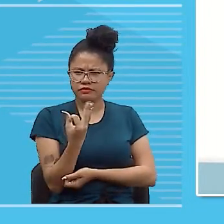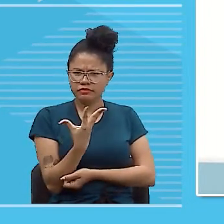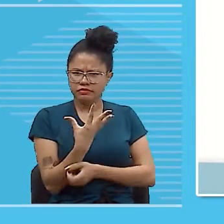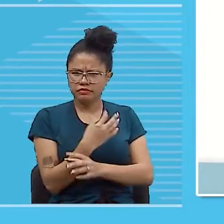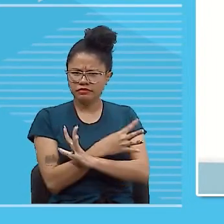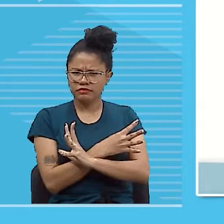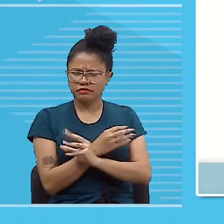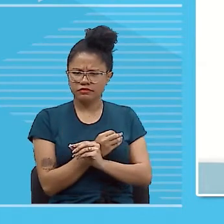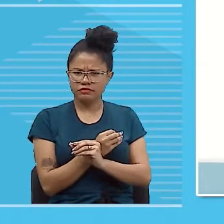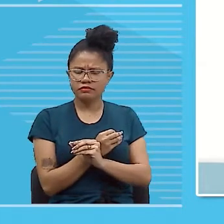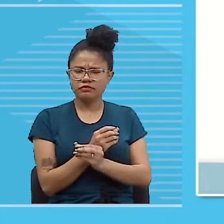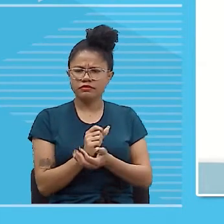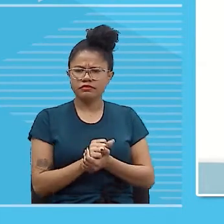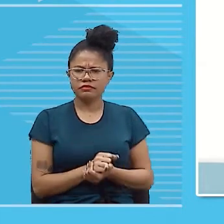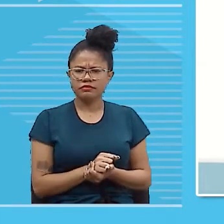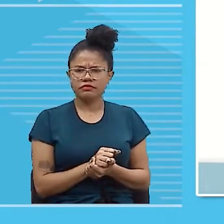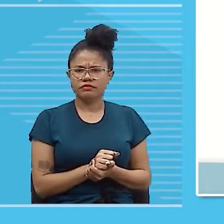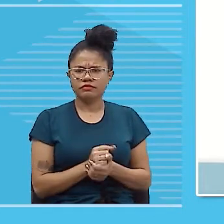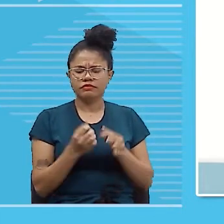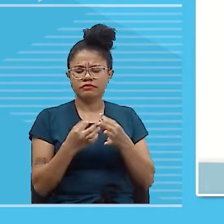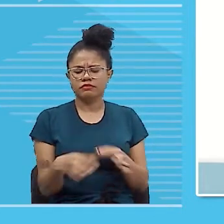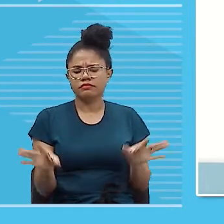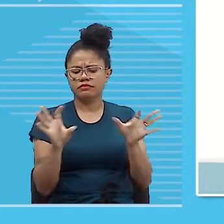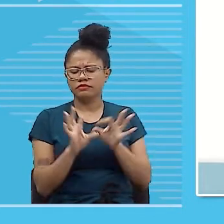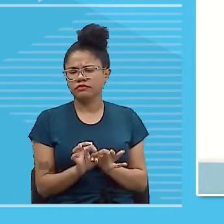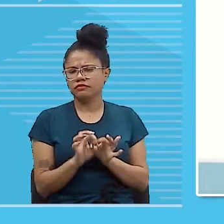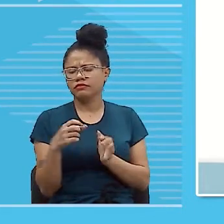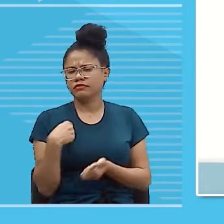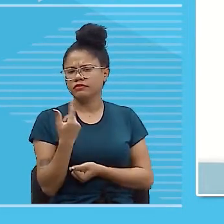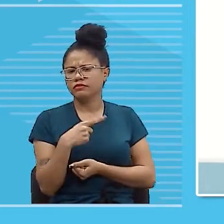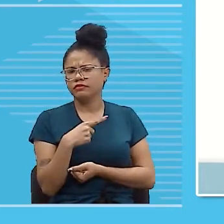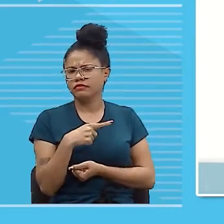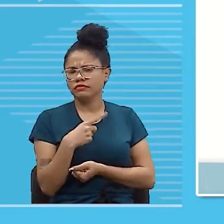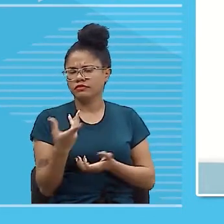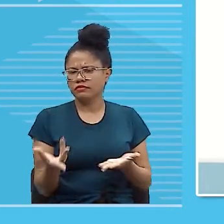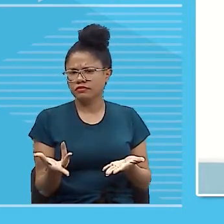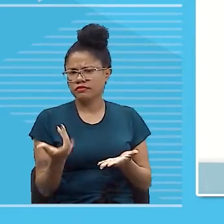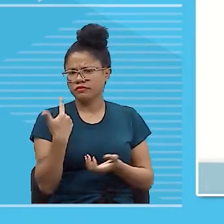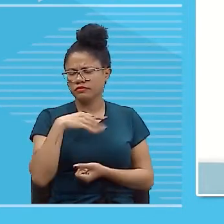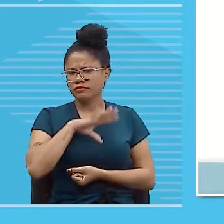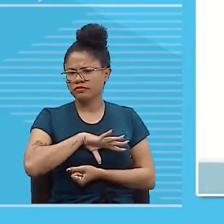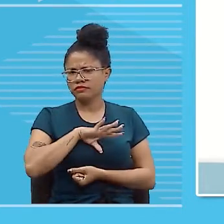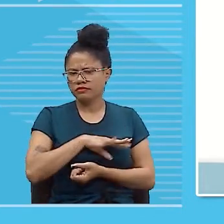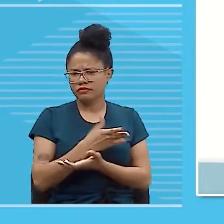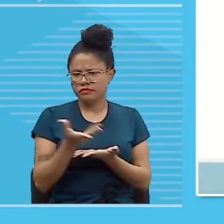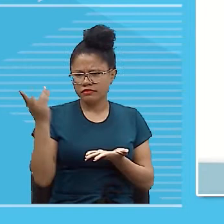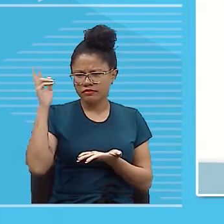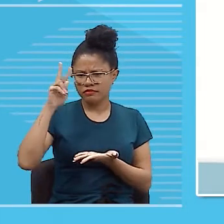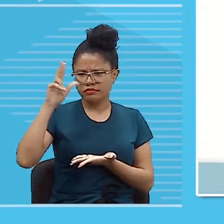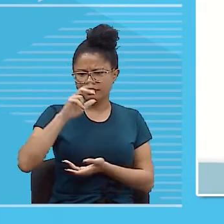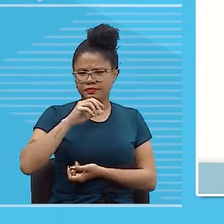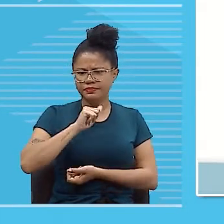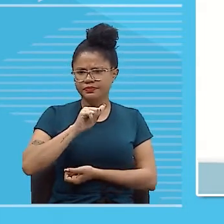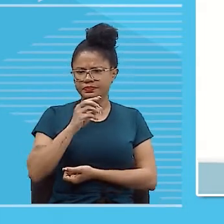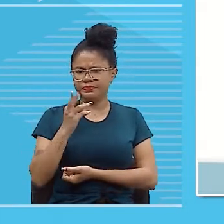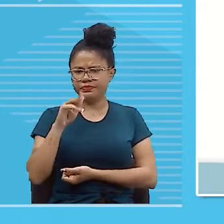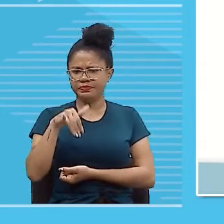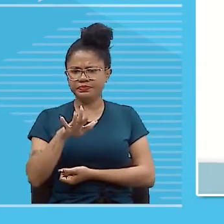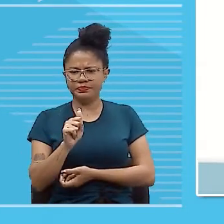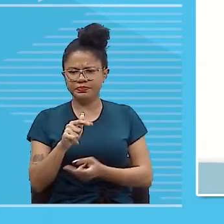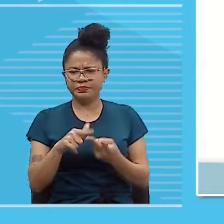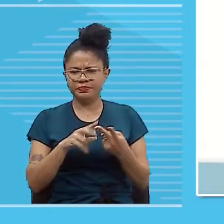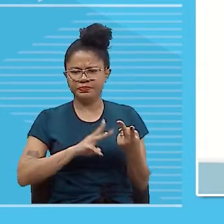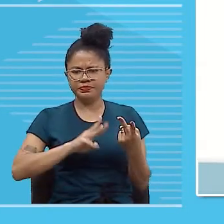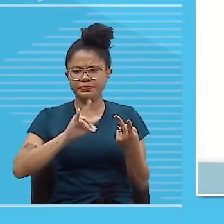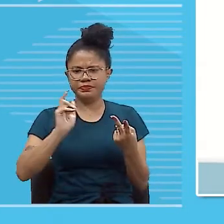conjunções subordinativas nós temos na língua portuguesa Você lembra Adriana William lembra